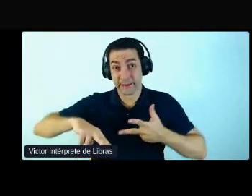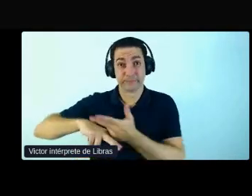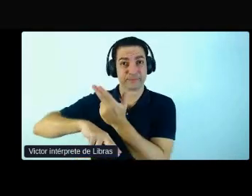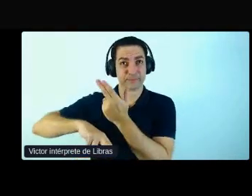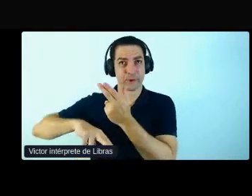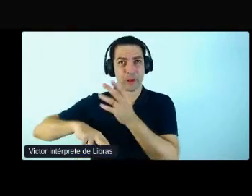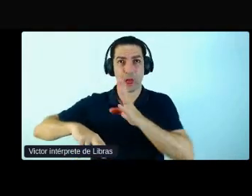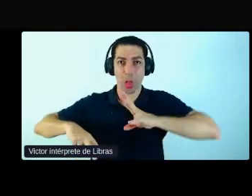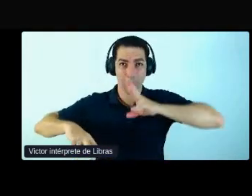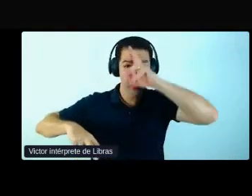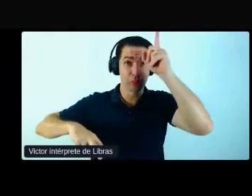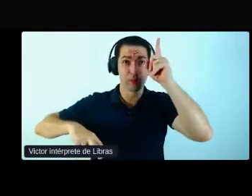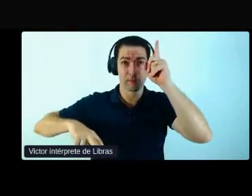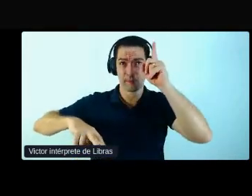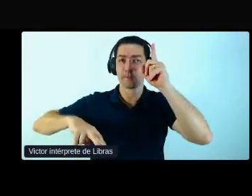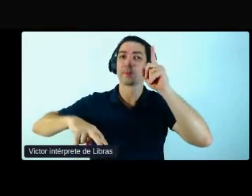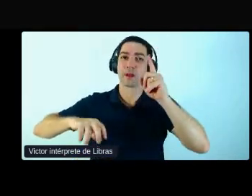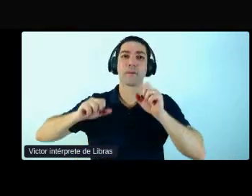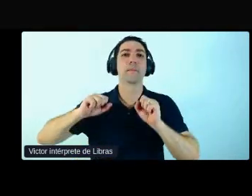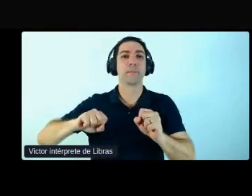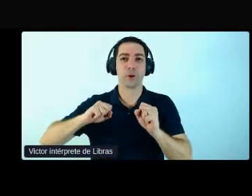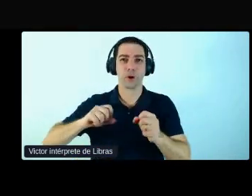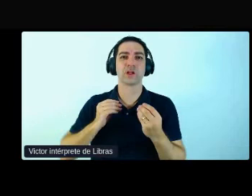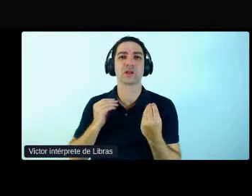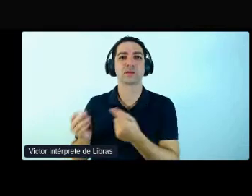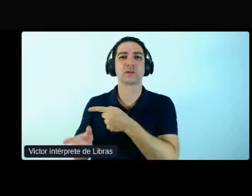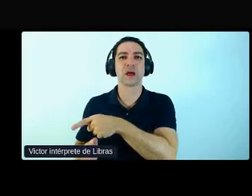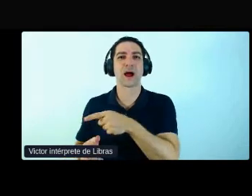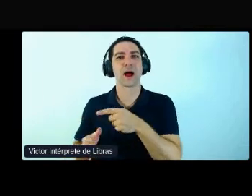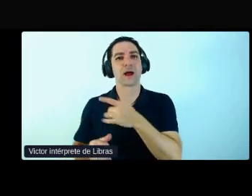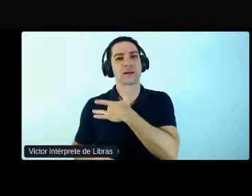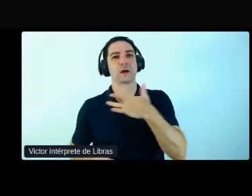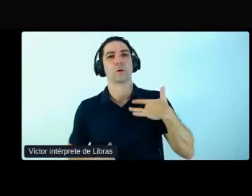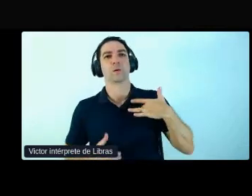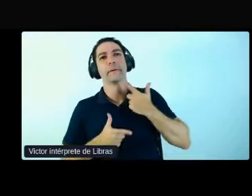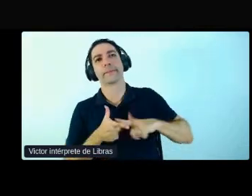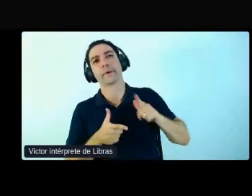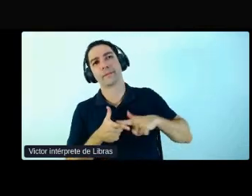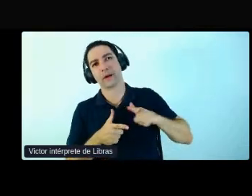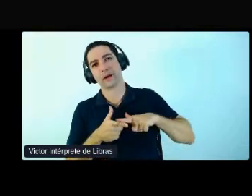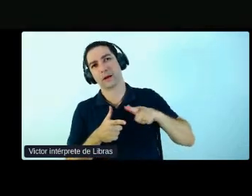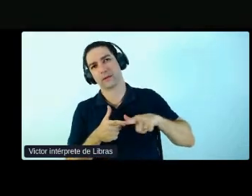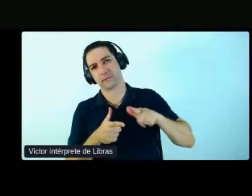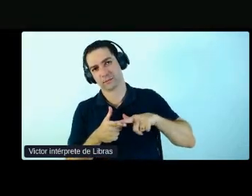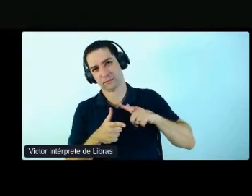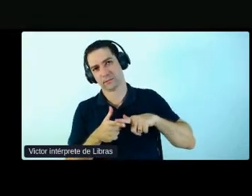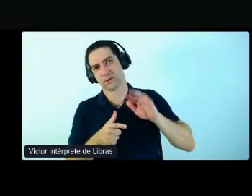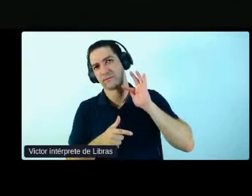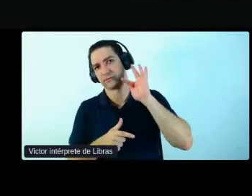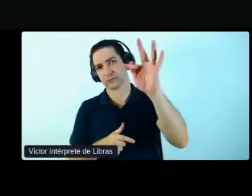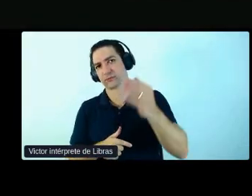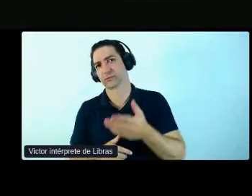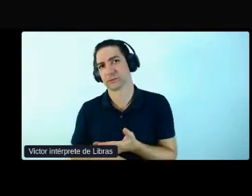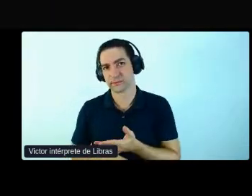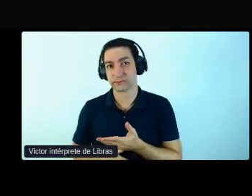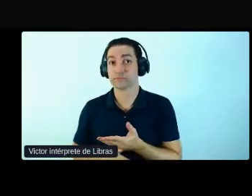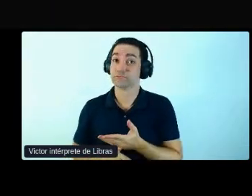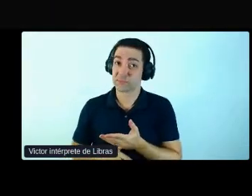posteriormente, tá? Então, a gente tem que olhar com muito cuidado para a questão do